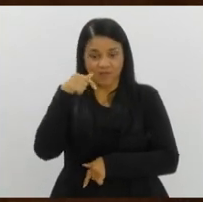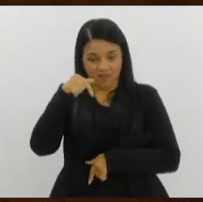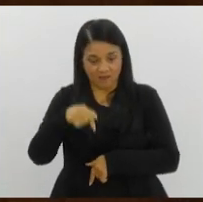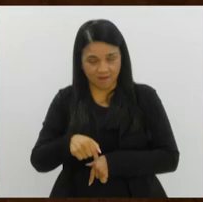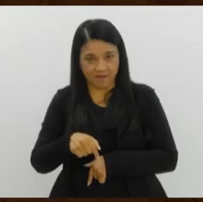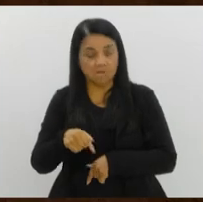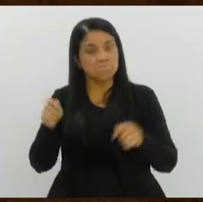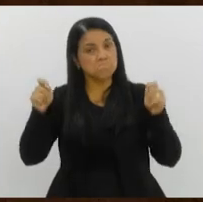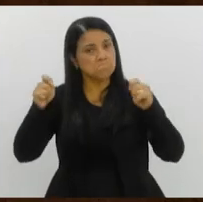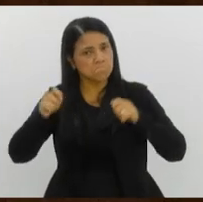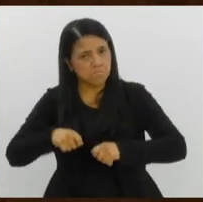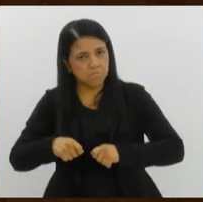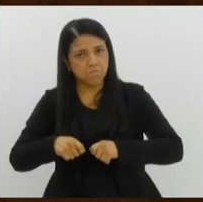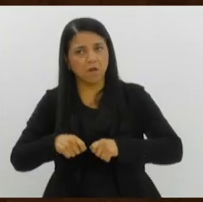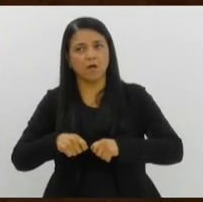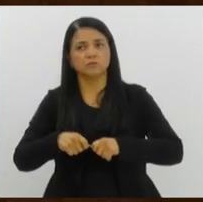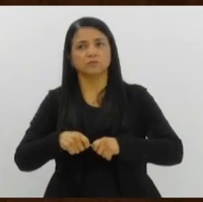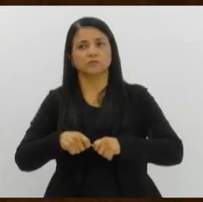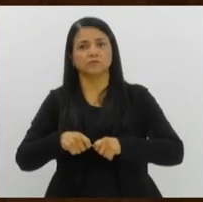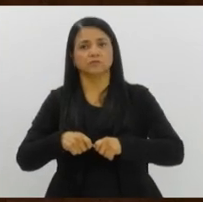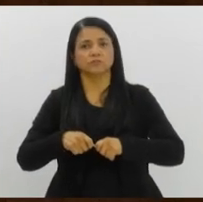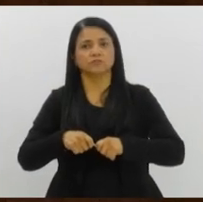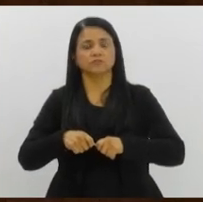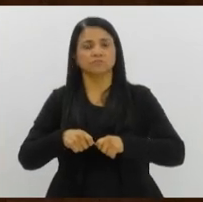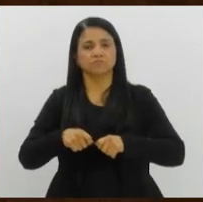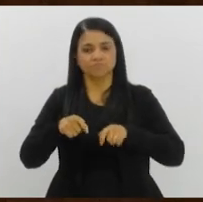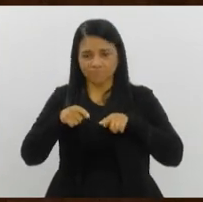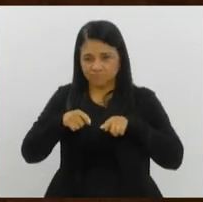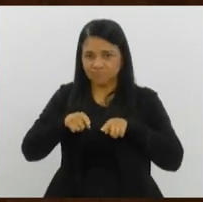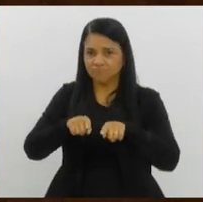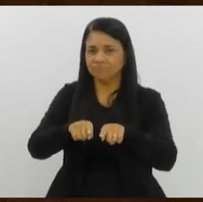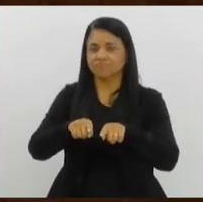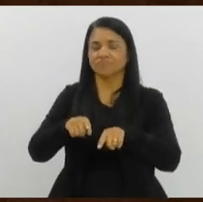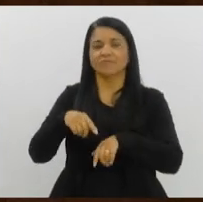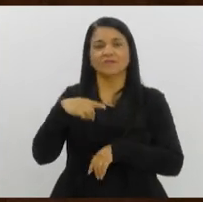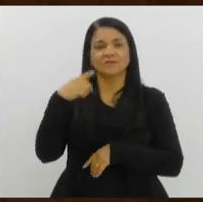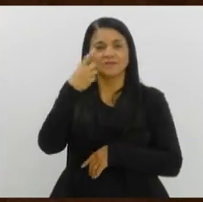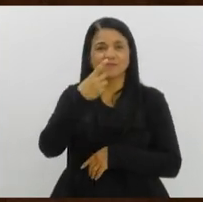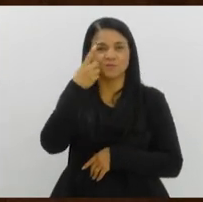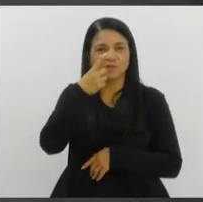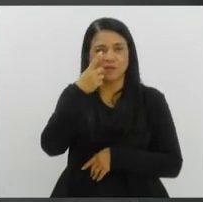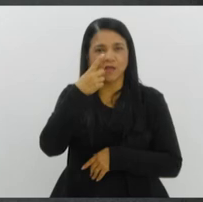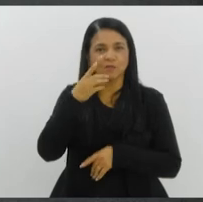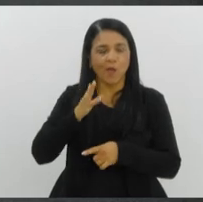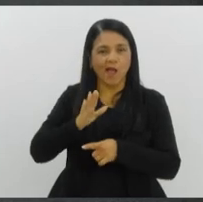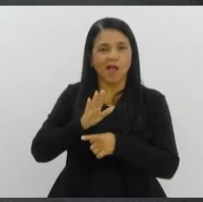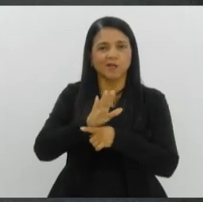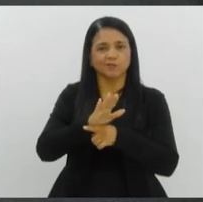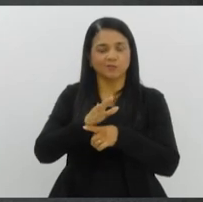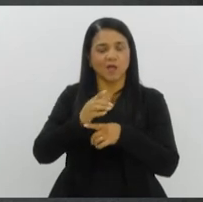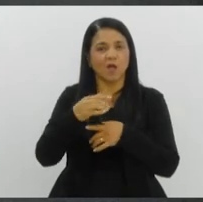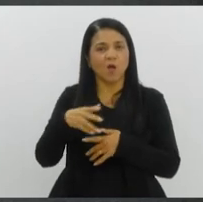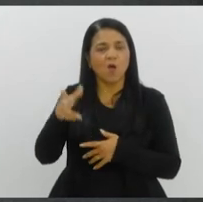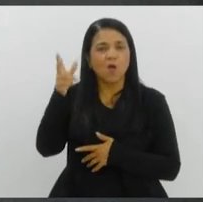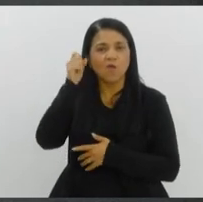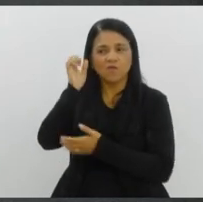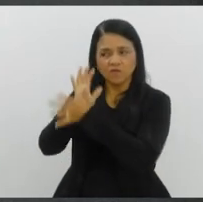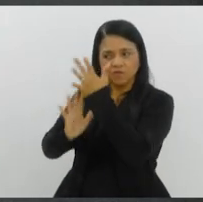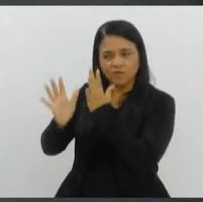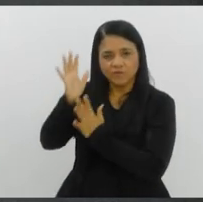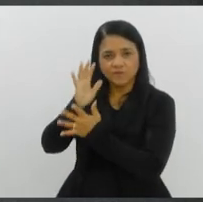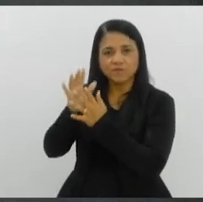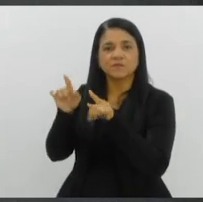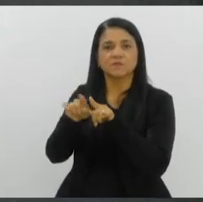Excelência poderá, com os nossos pares, ajudar a agregar, ouvir e trazer cada